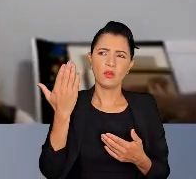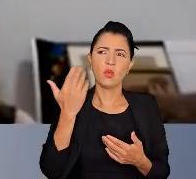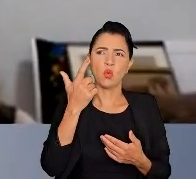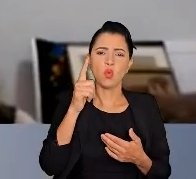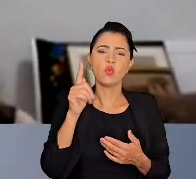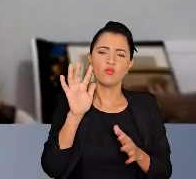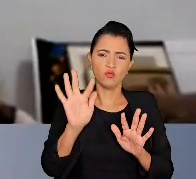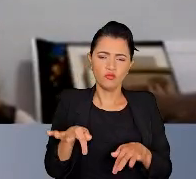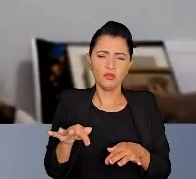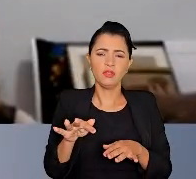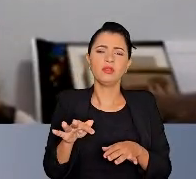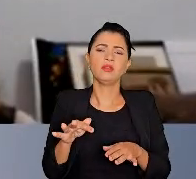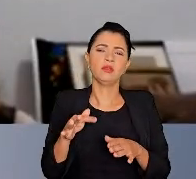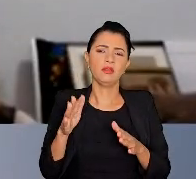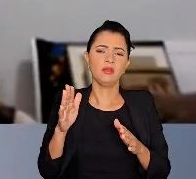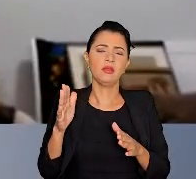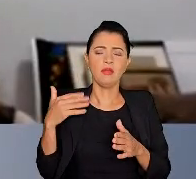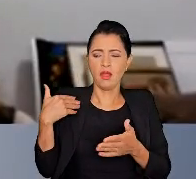veio